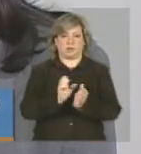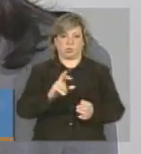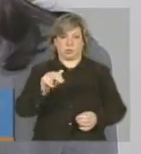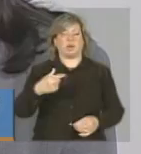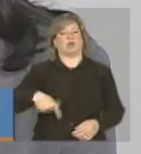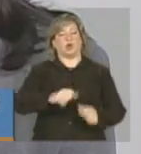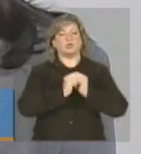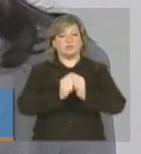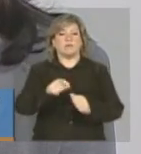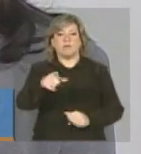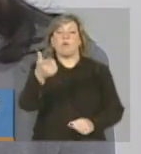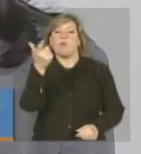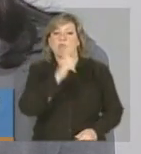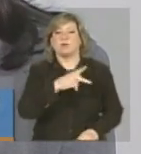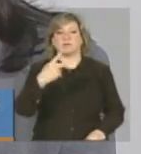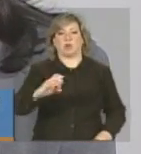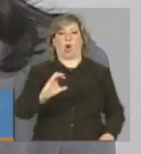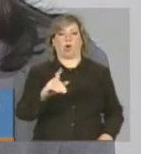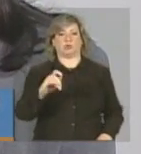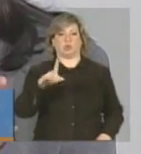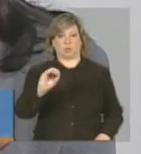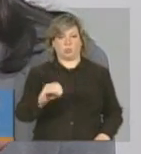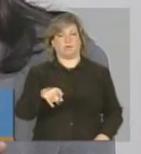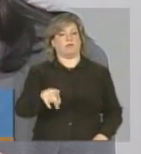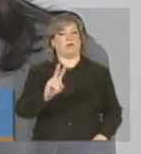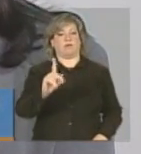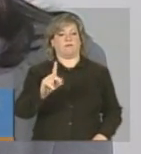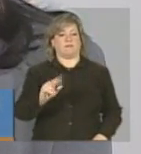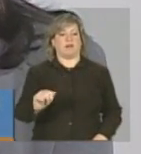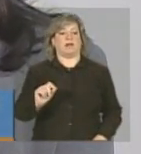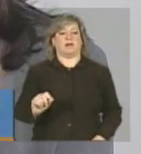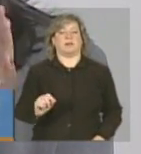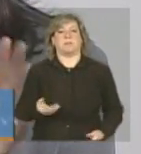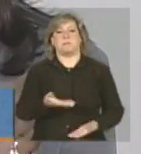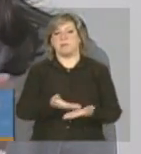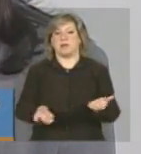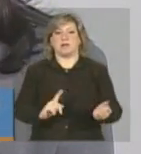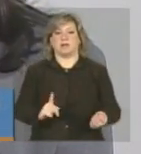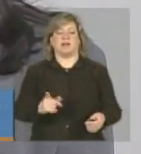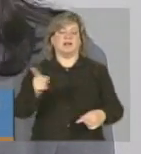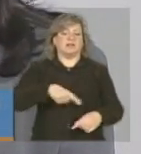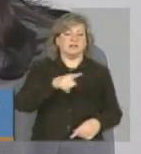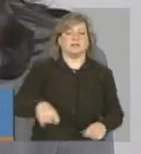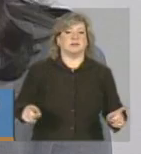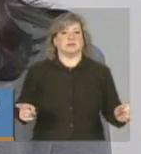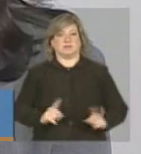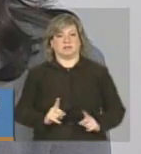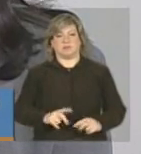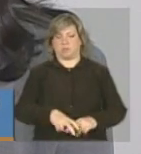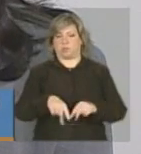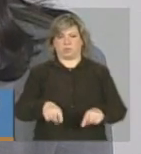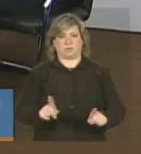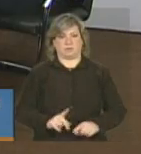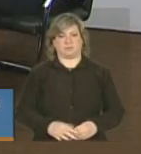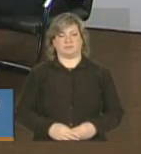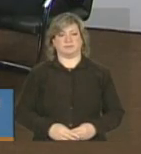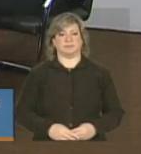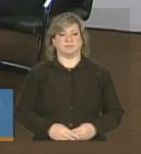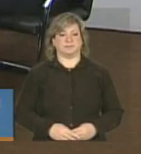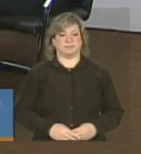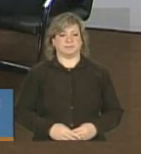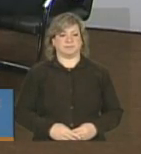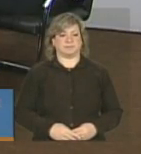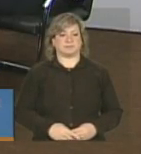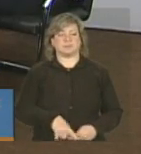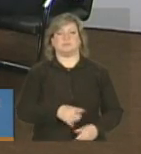você, resgatar o seu código alfanumérico. Você não vai ter prejuízo em cancelar ou em solicitar sua senha por conta disso. Como